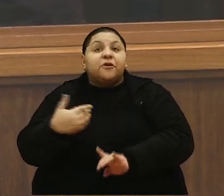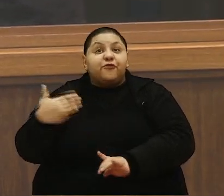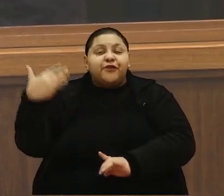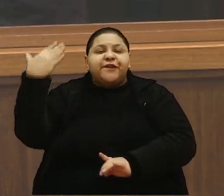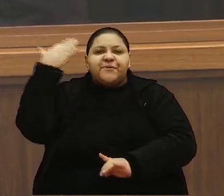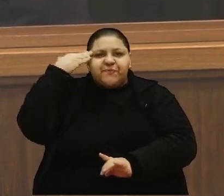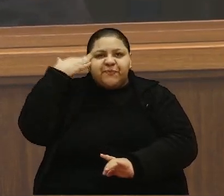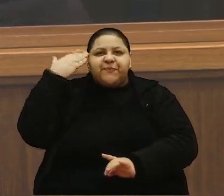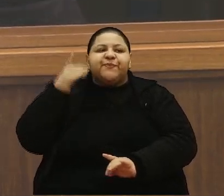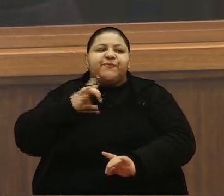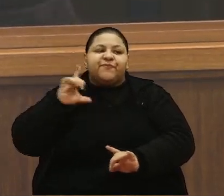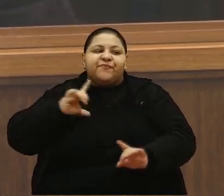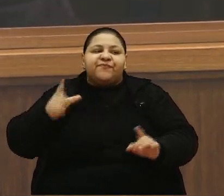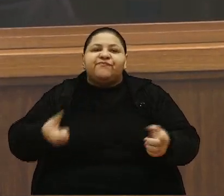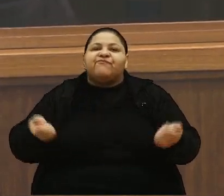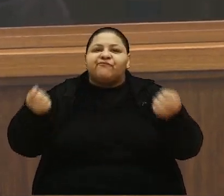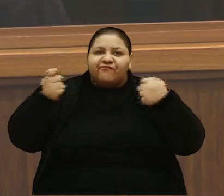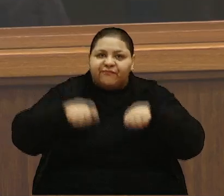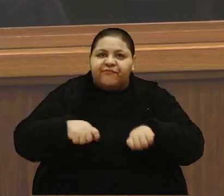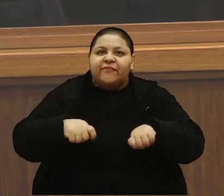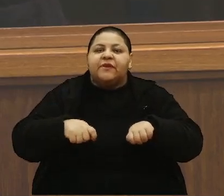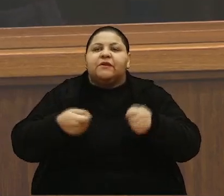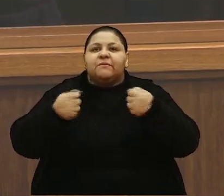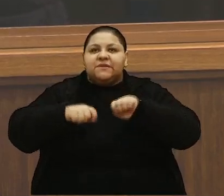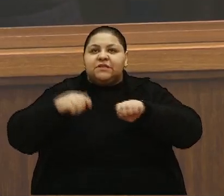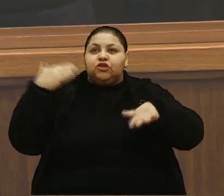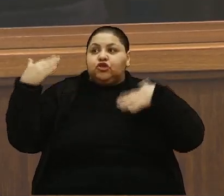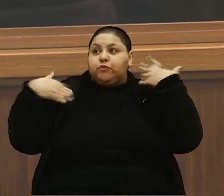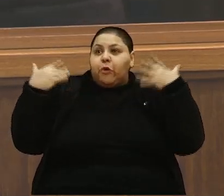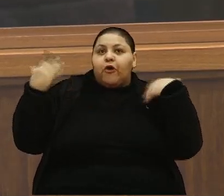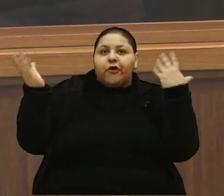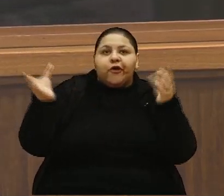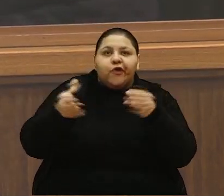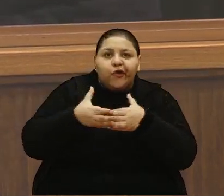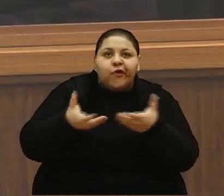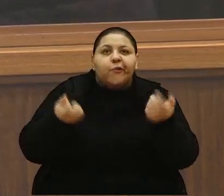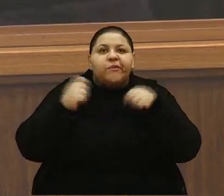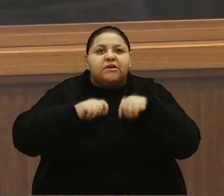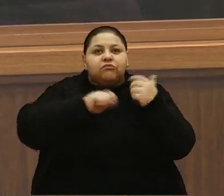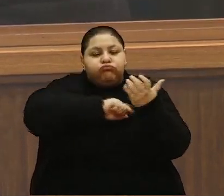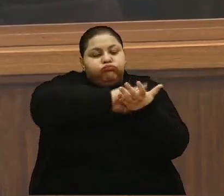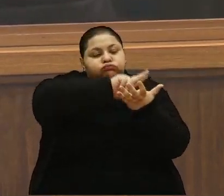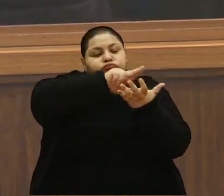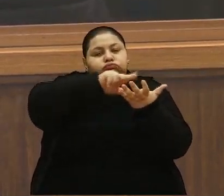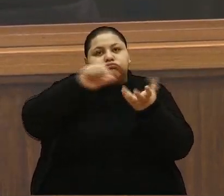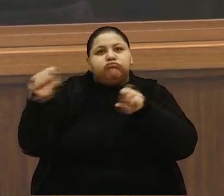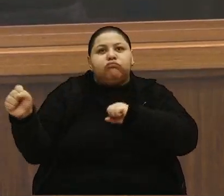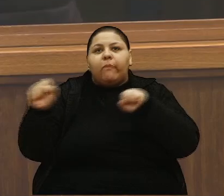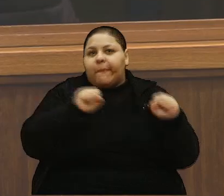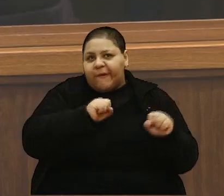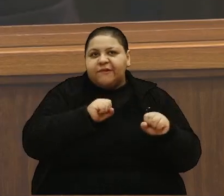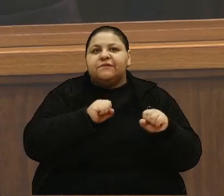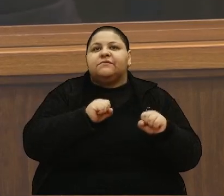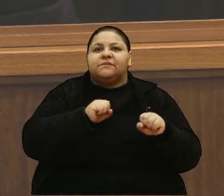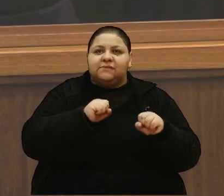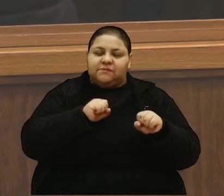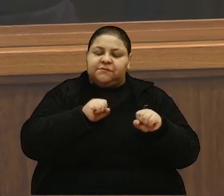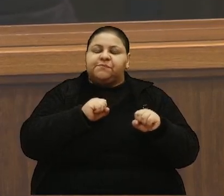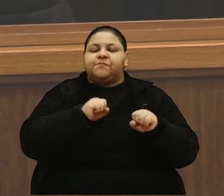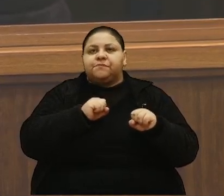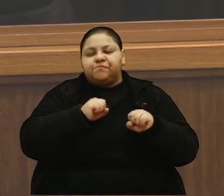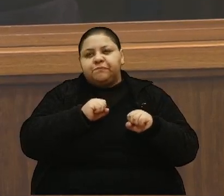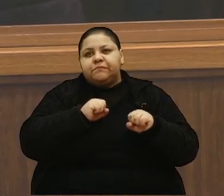necessidades, elas precisam de esporte, lazer público, elas precisam de uma série de coisas que pode ser muito